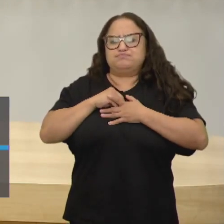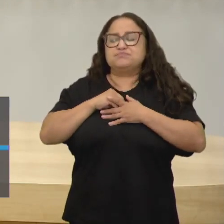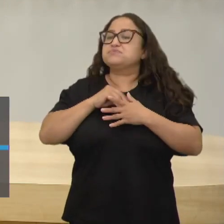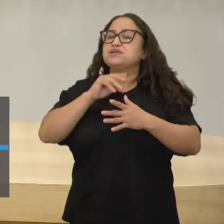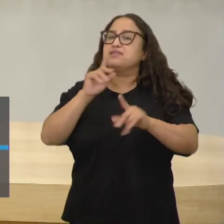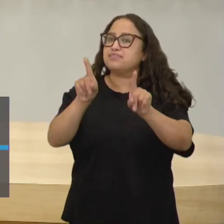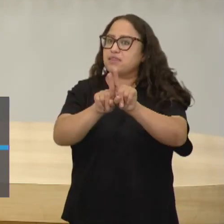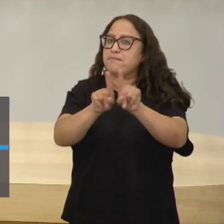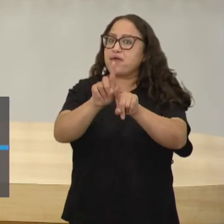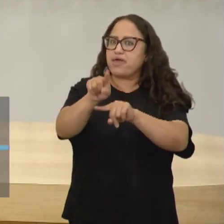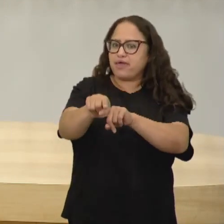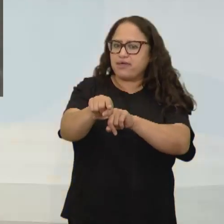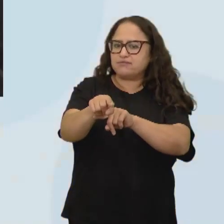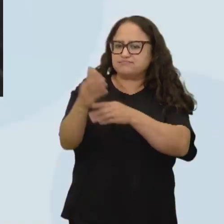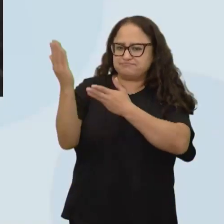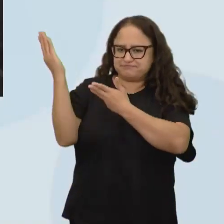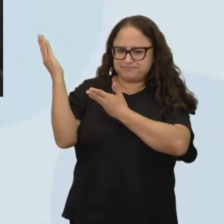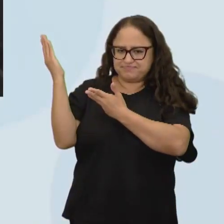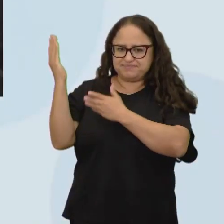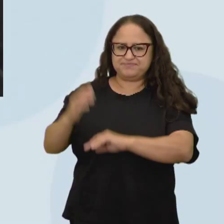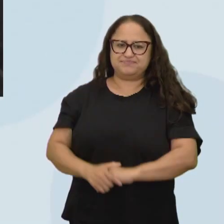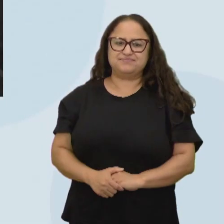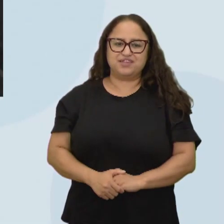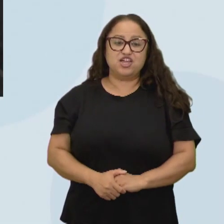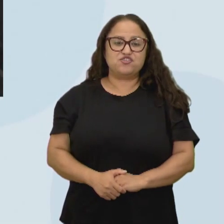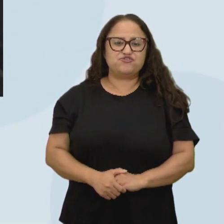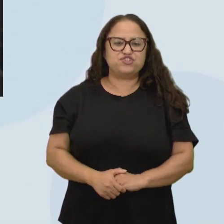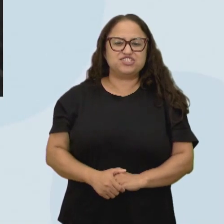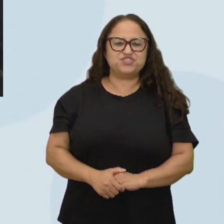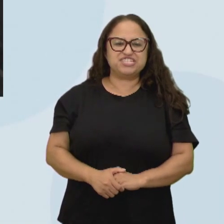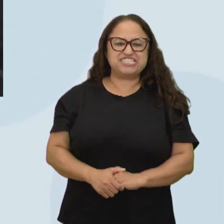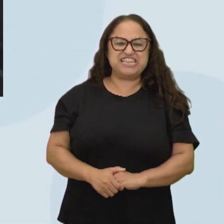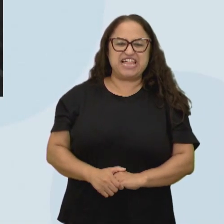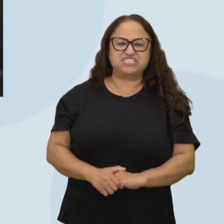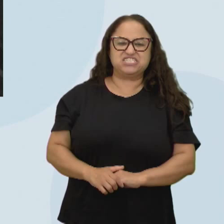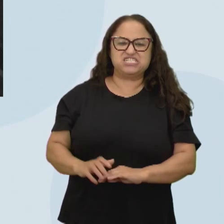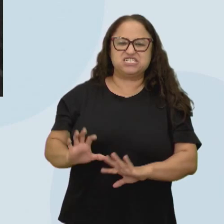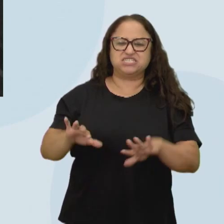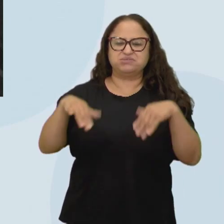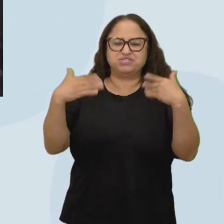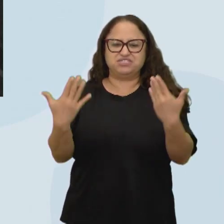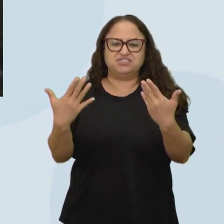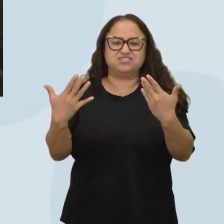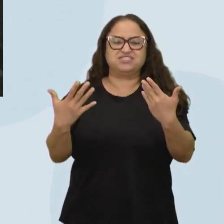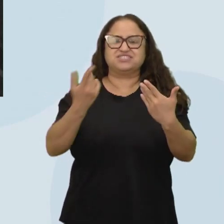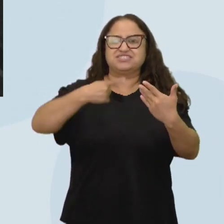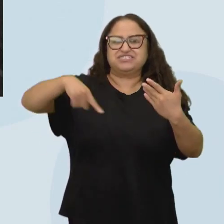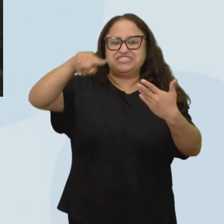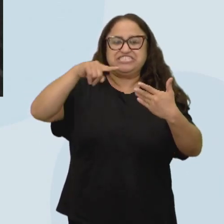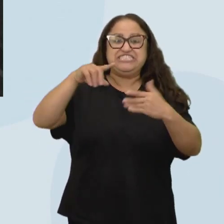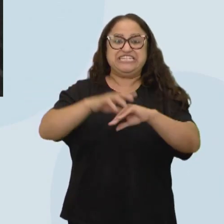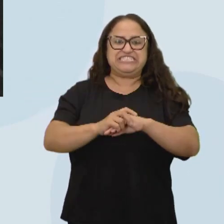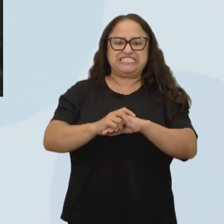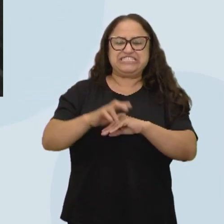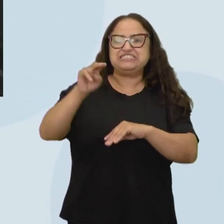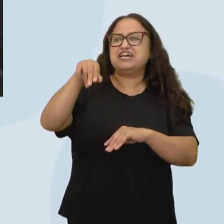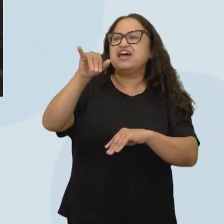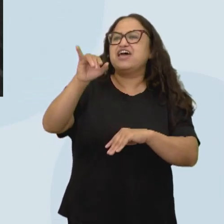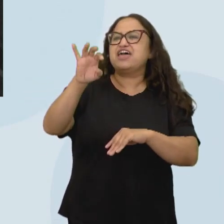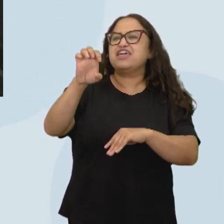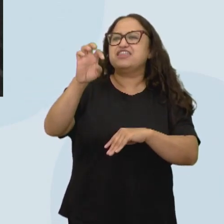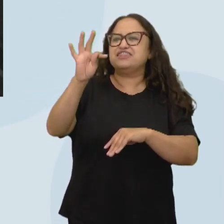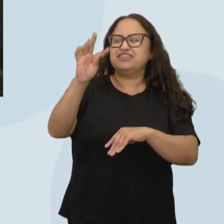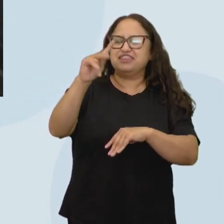assim que, vejam aí na tela, a gente tem, por exemplo, o Friedrich Nietzsche, um autor lá do século